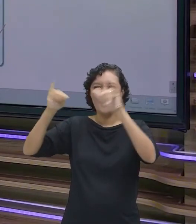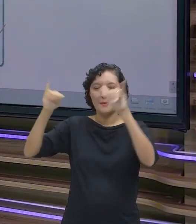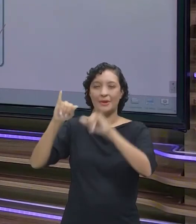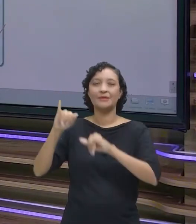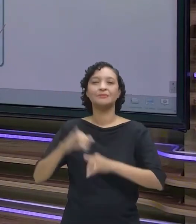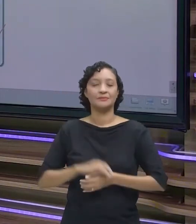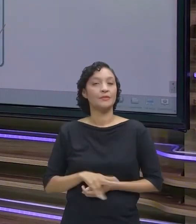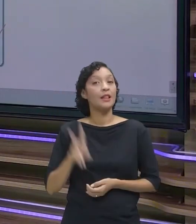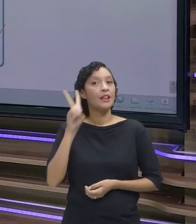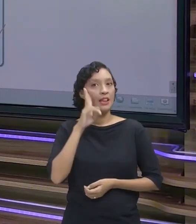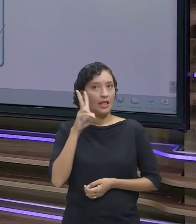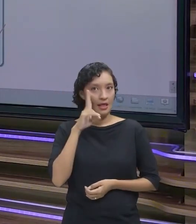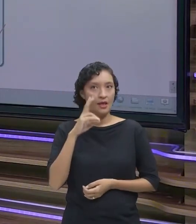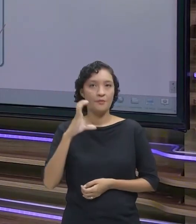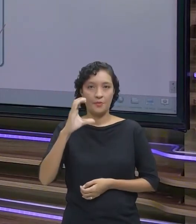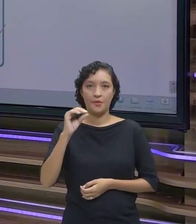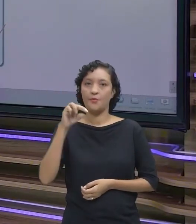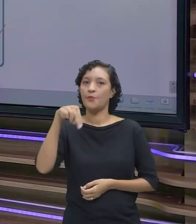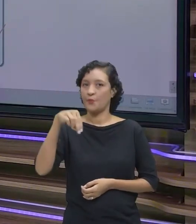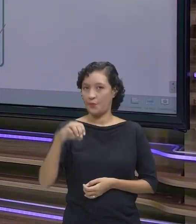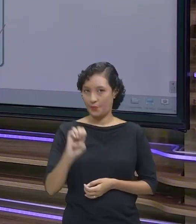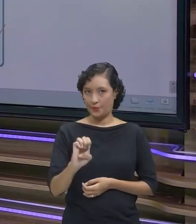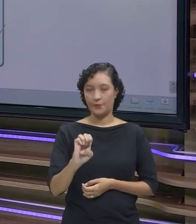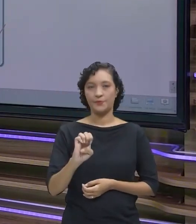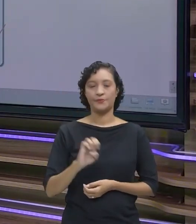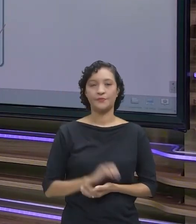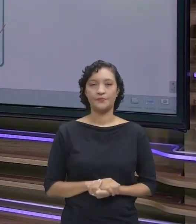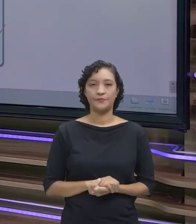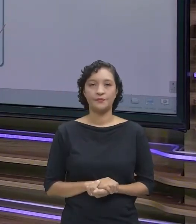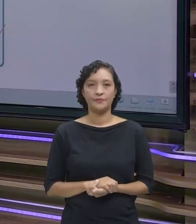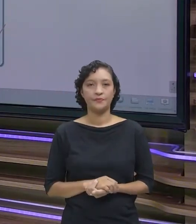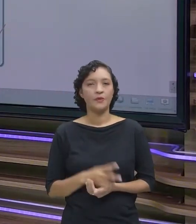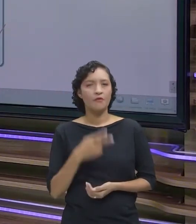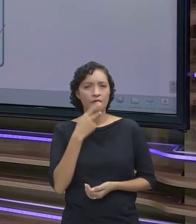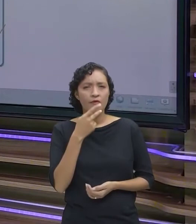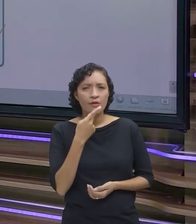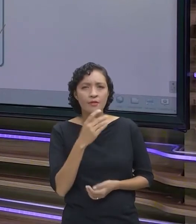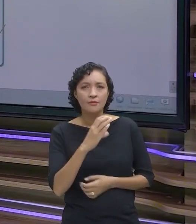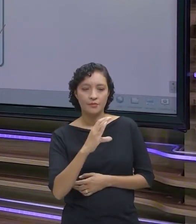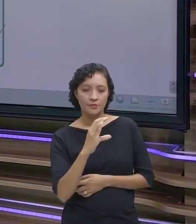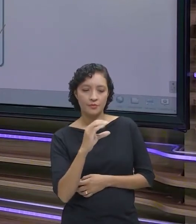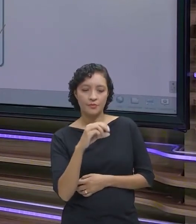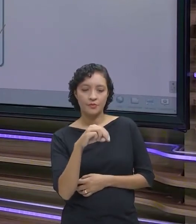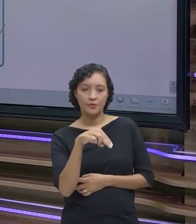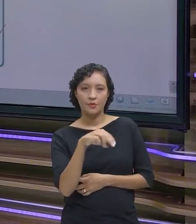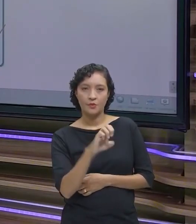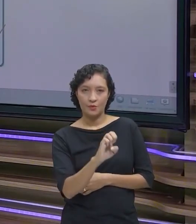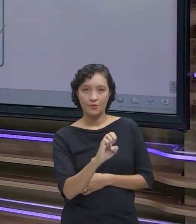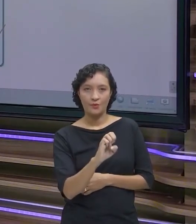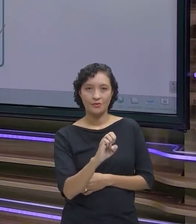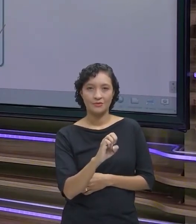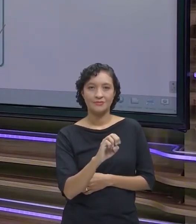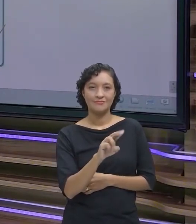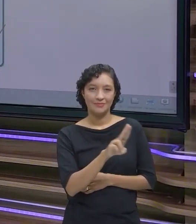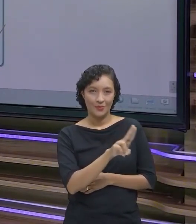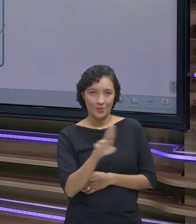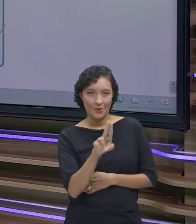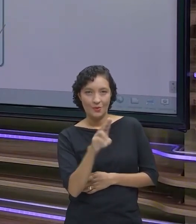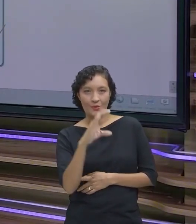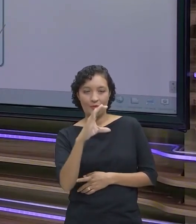nos lembra um cone. Falem aí, cone. Façam um biquinho.